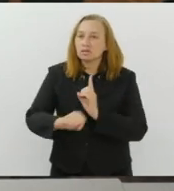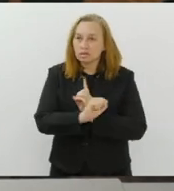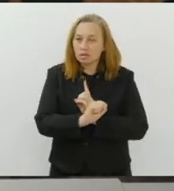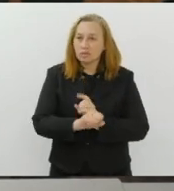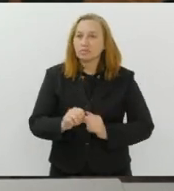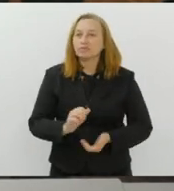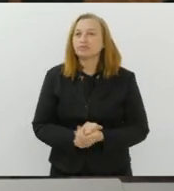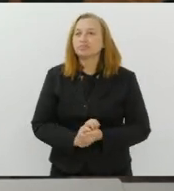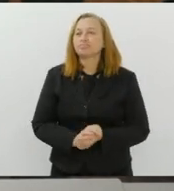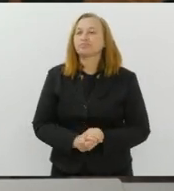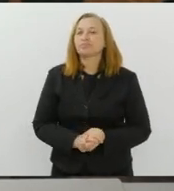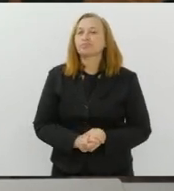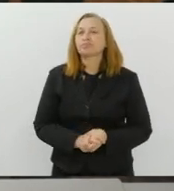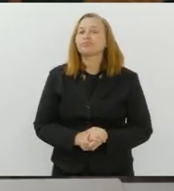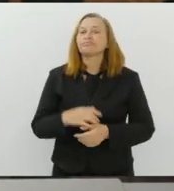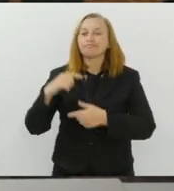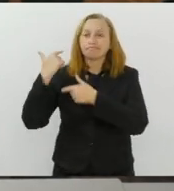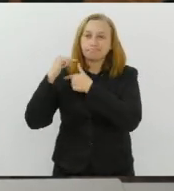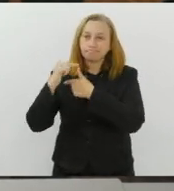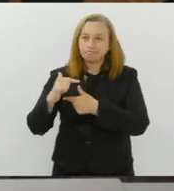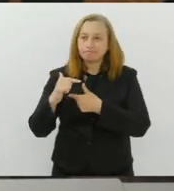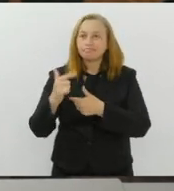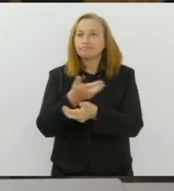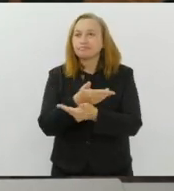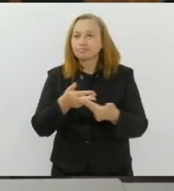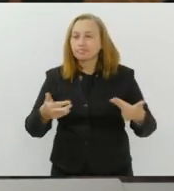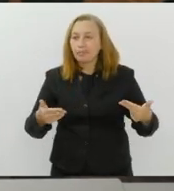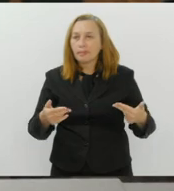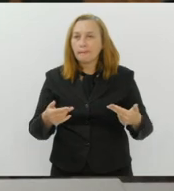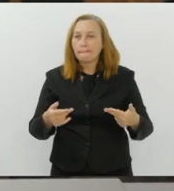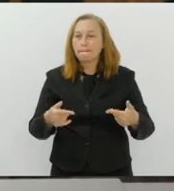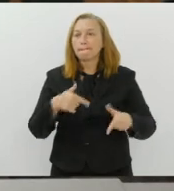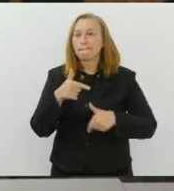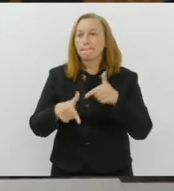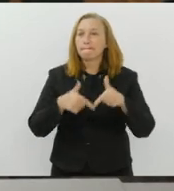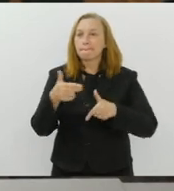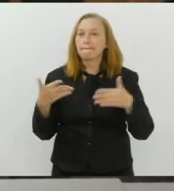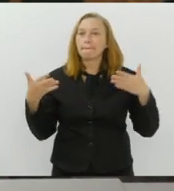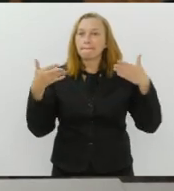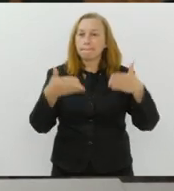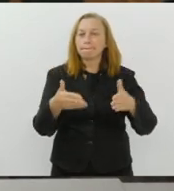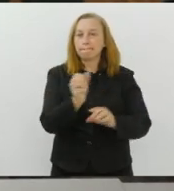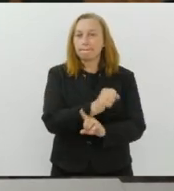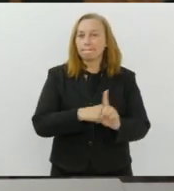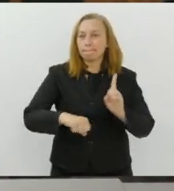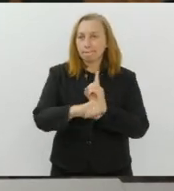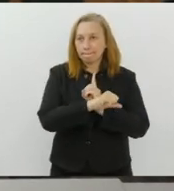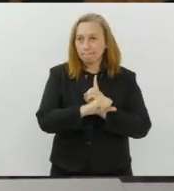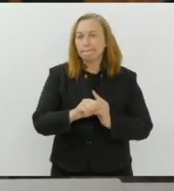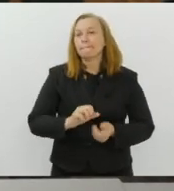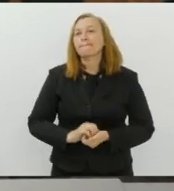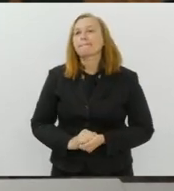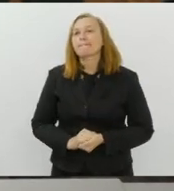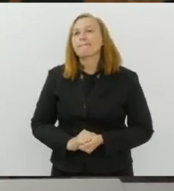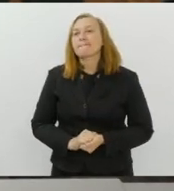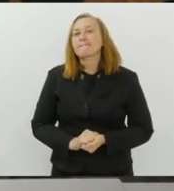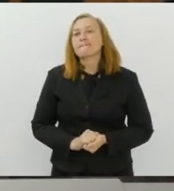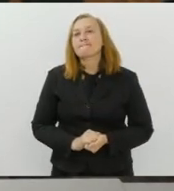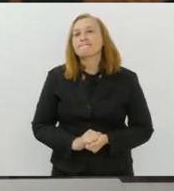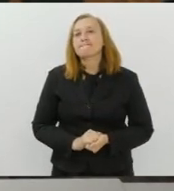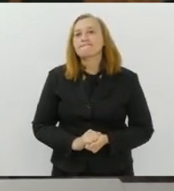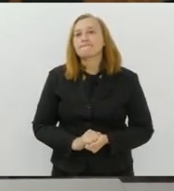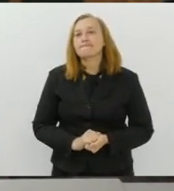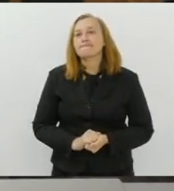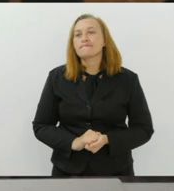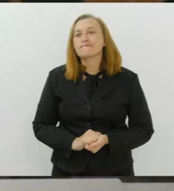sido tradição, com vários serviços voltados à sociedade, né, para